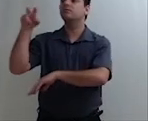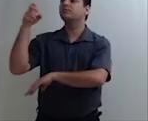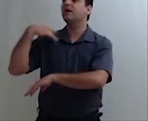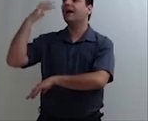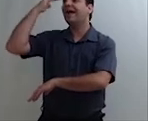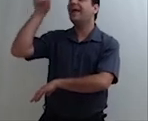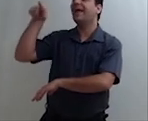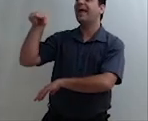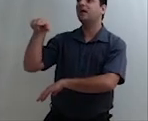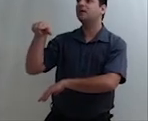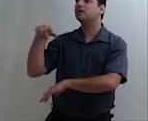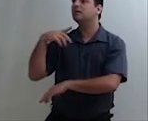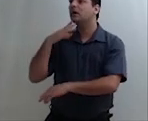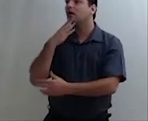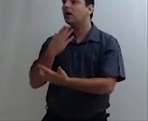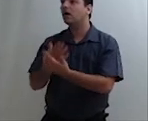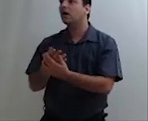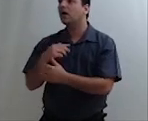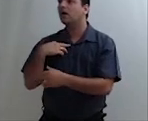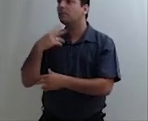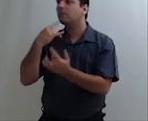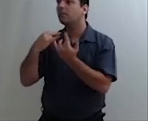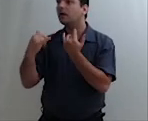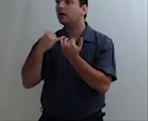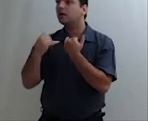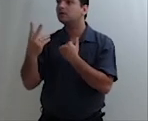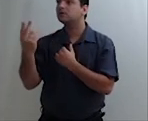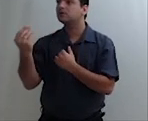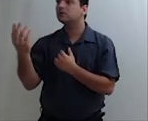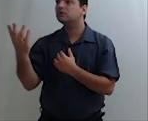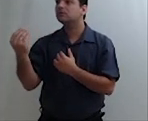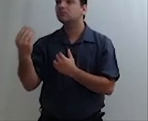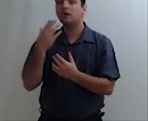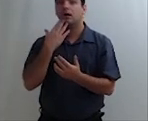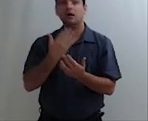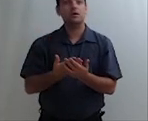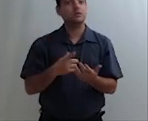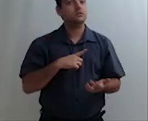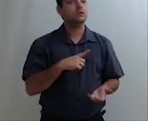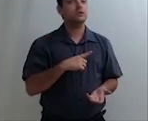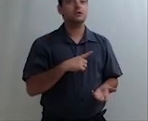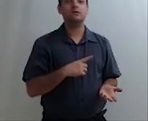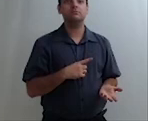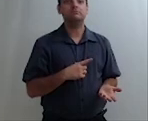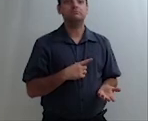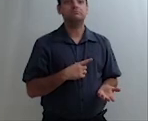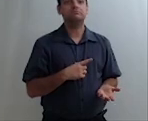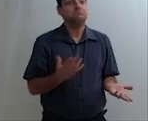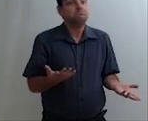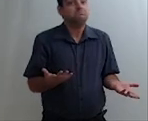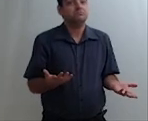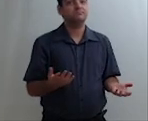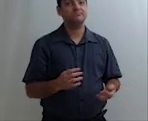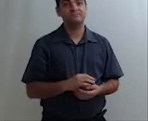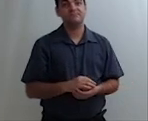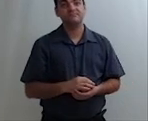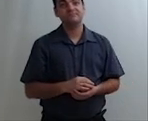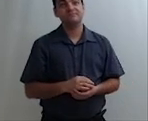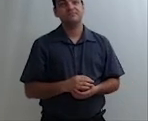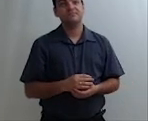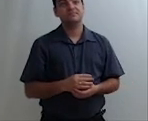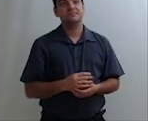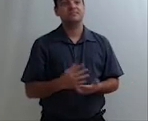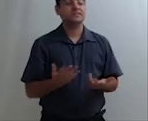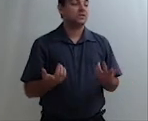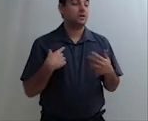saber que ele está a quilômetros de distância que não poderia ser ele CL e e e essa essa distorção que é da nossa